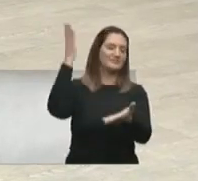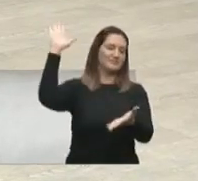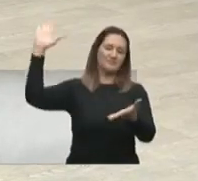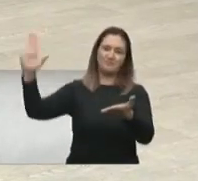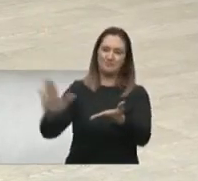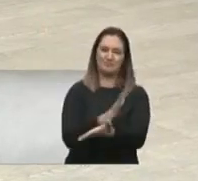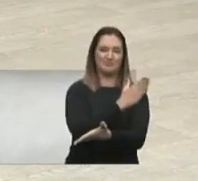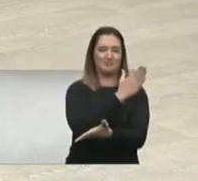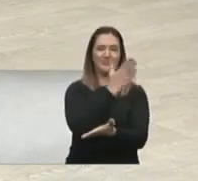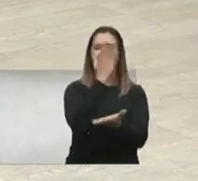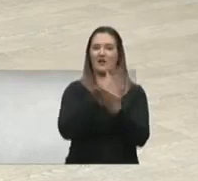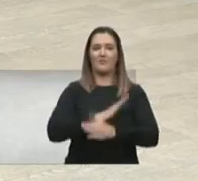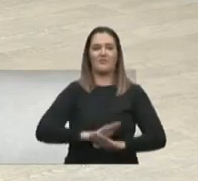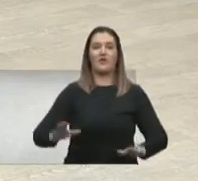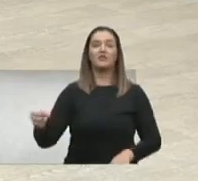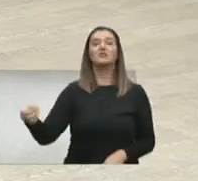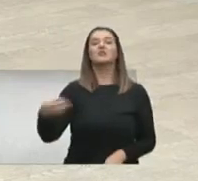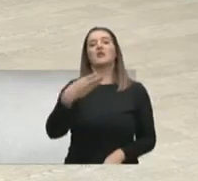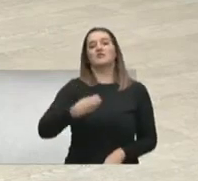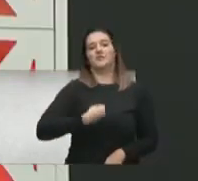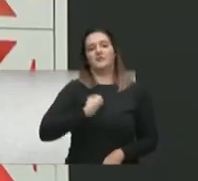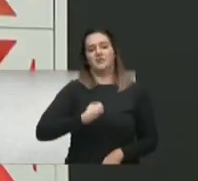vida nova. Amém?